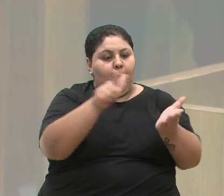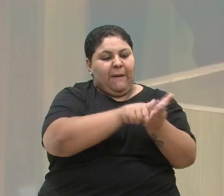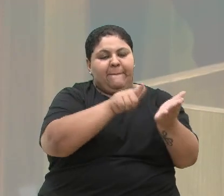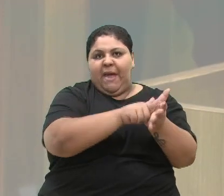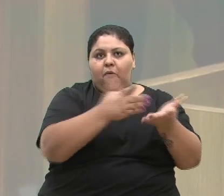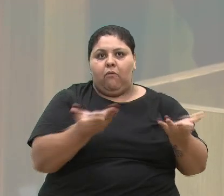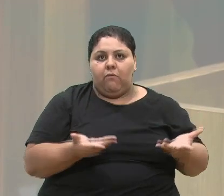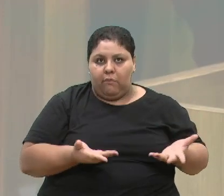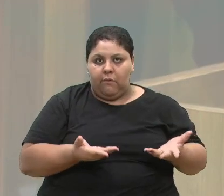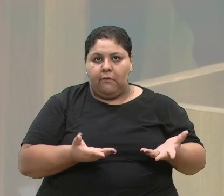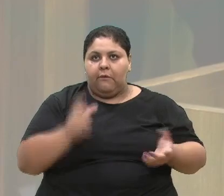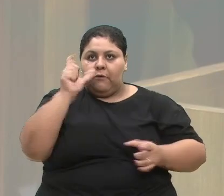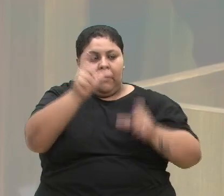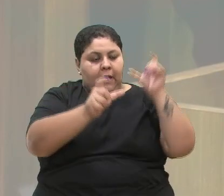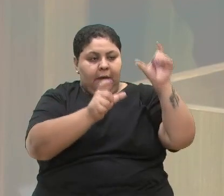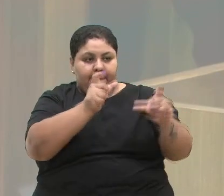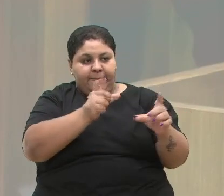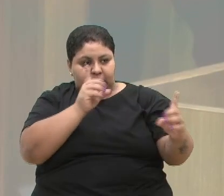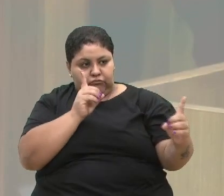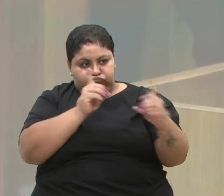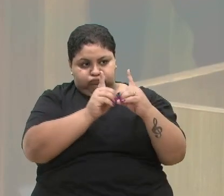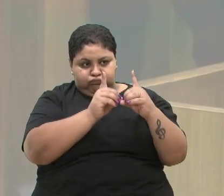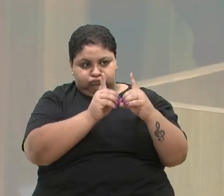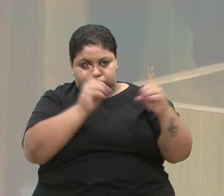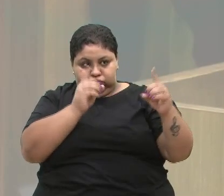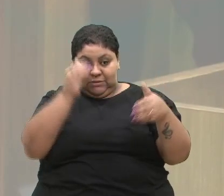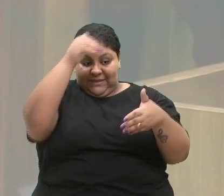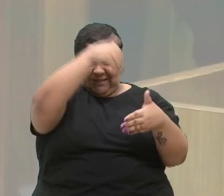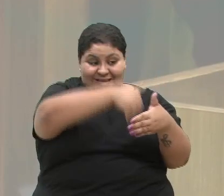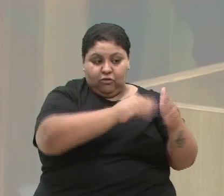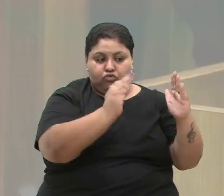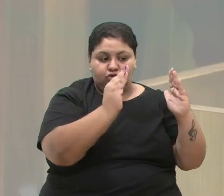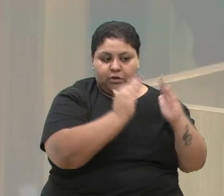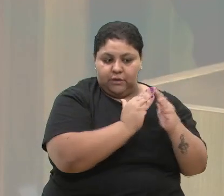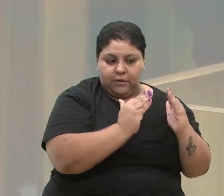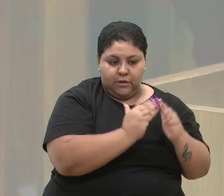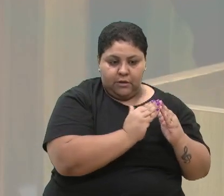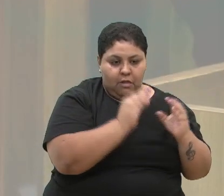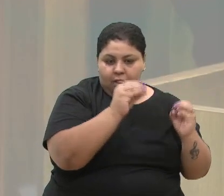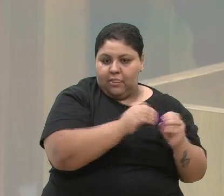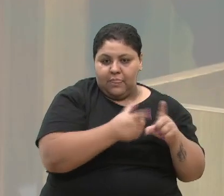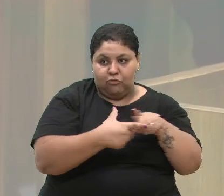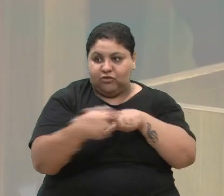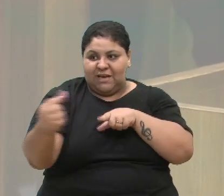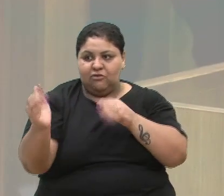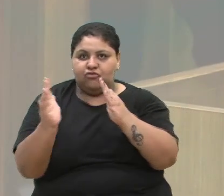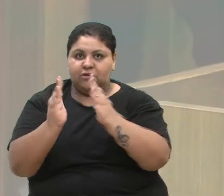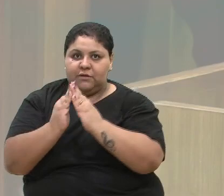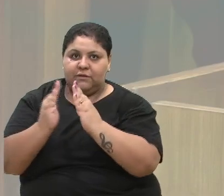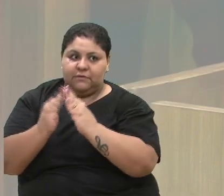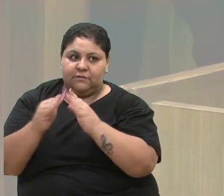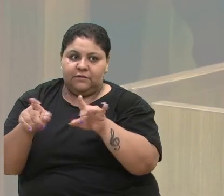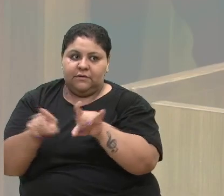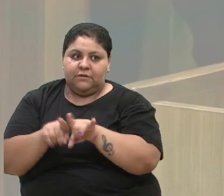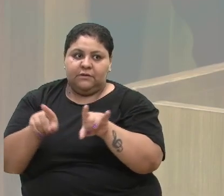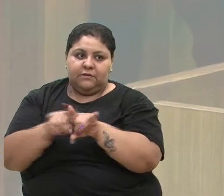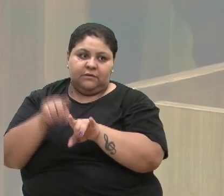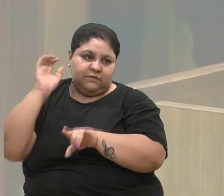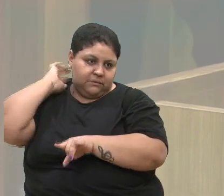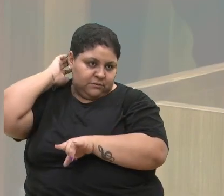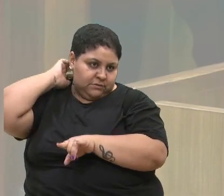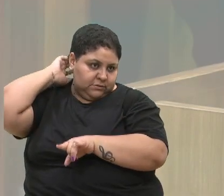seja, a pessoa foi consultada dentro da própria casa, sem botar o pé fora da porta, recebe a